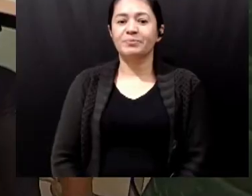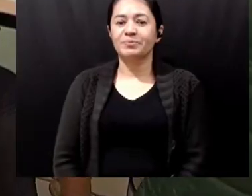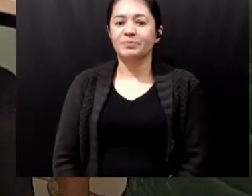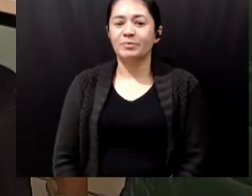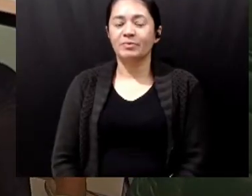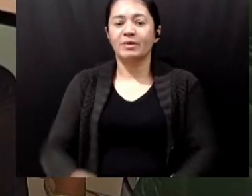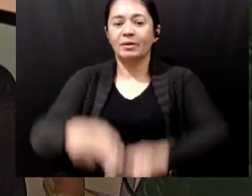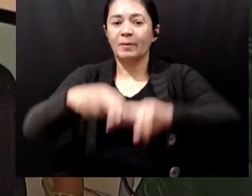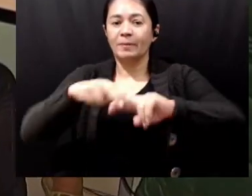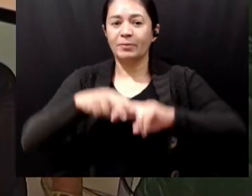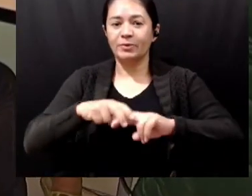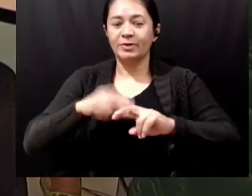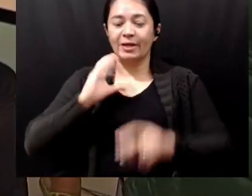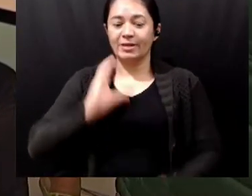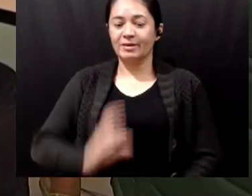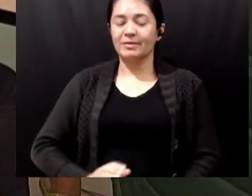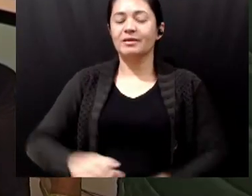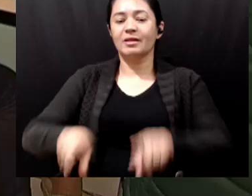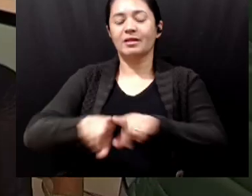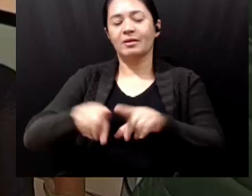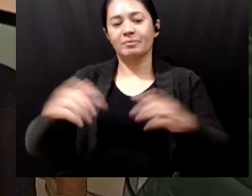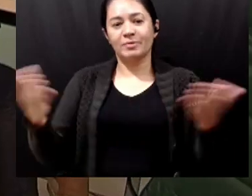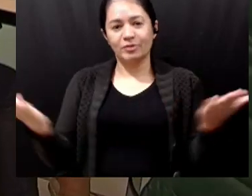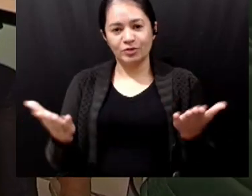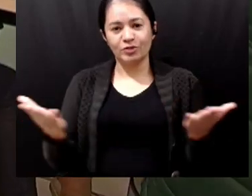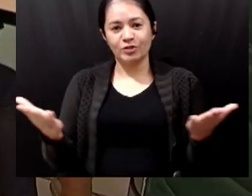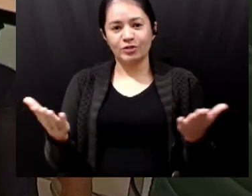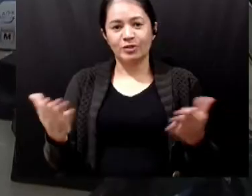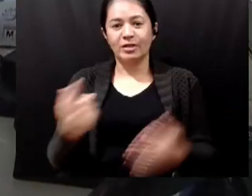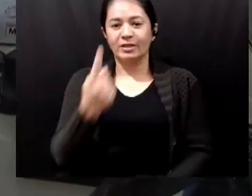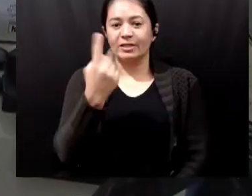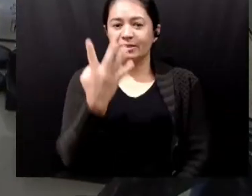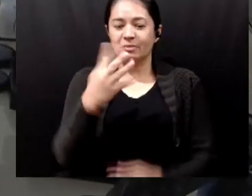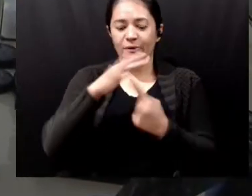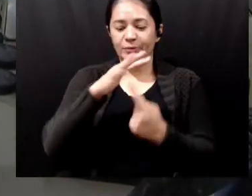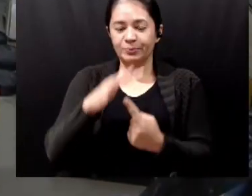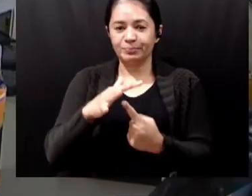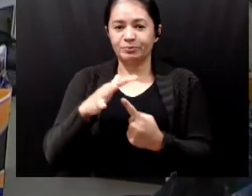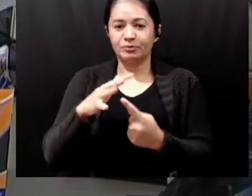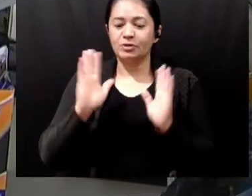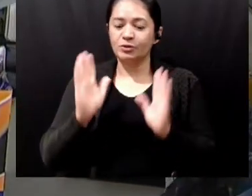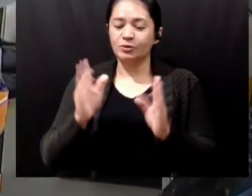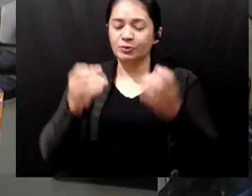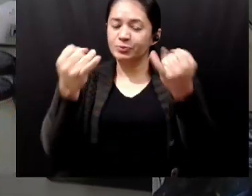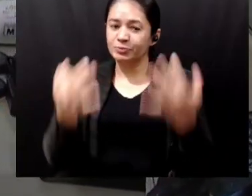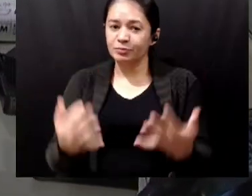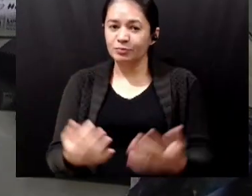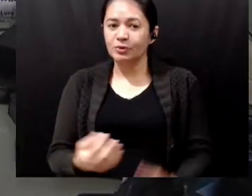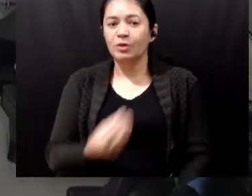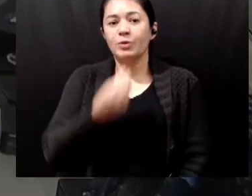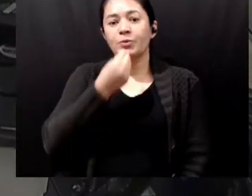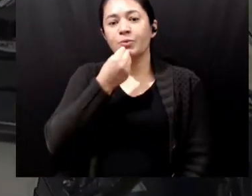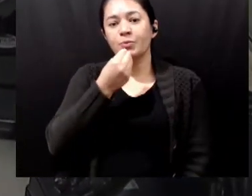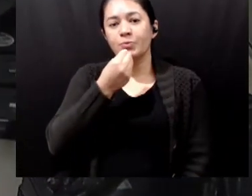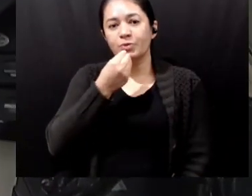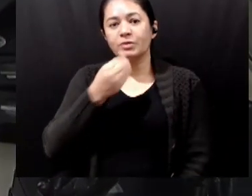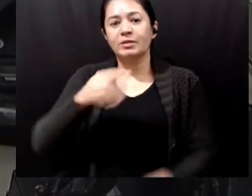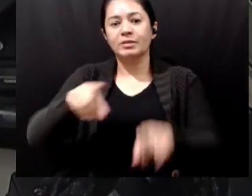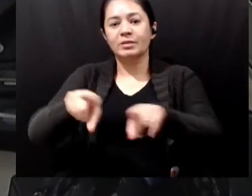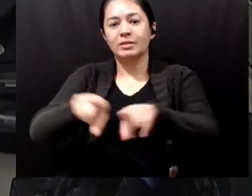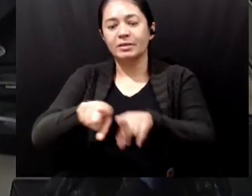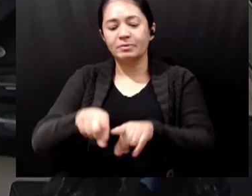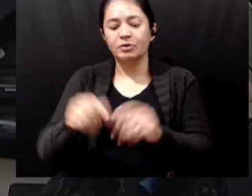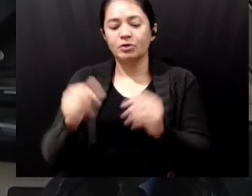cidadania composta aí nessa 14ª edição. Então, como eu falei, são as oportunidades através das empresas para o